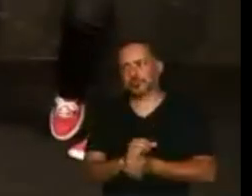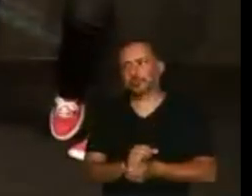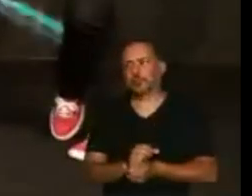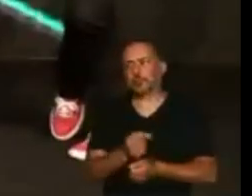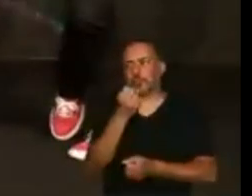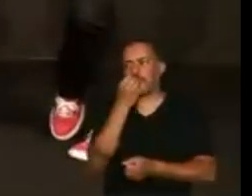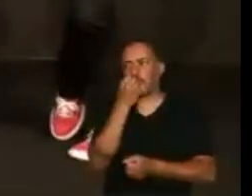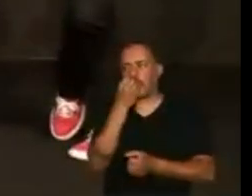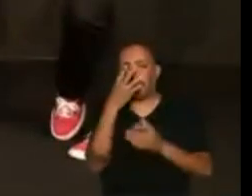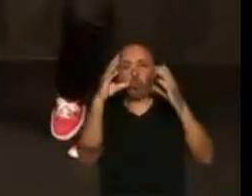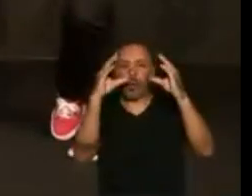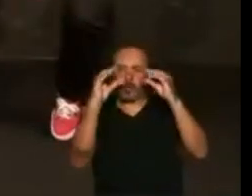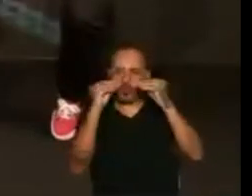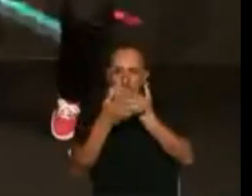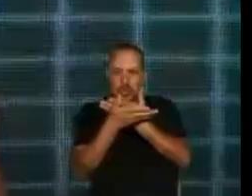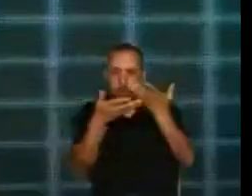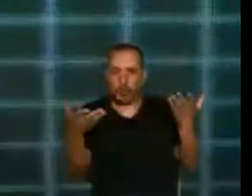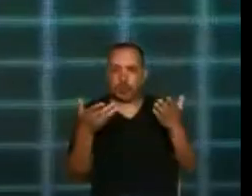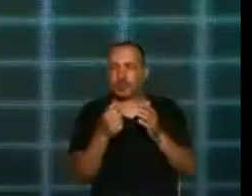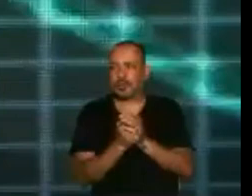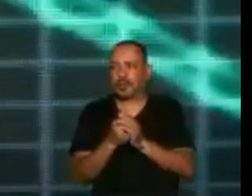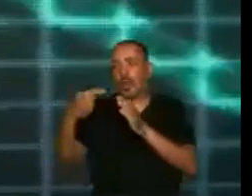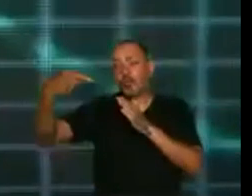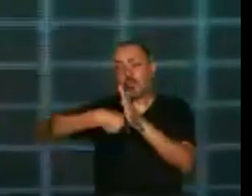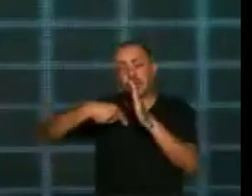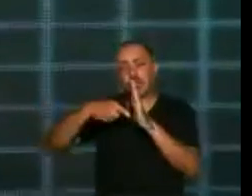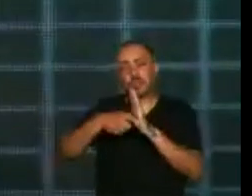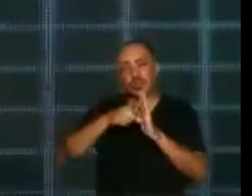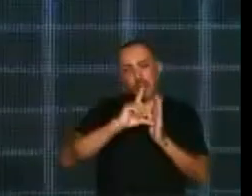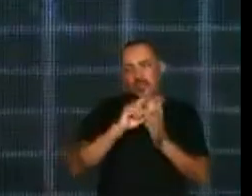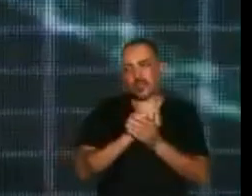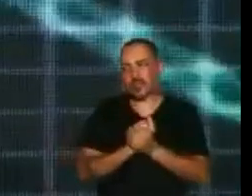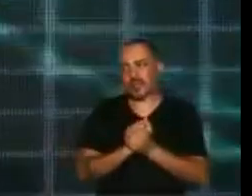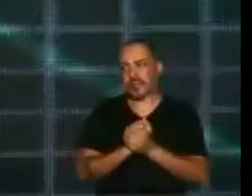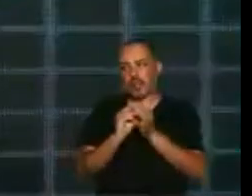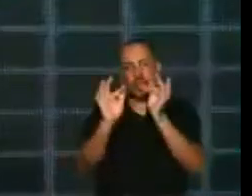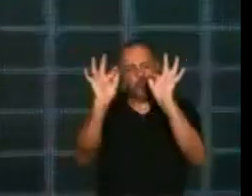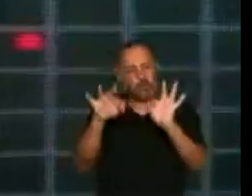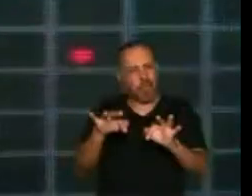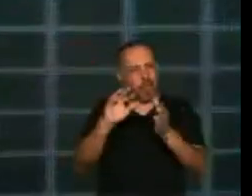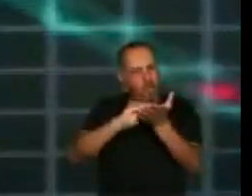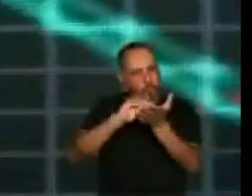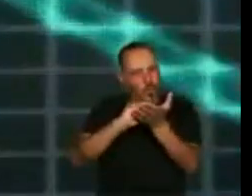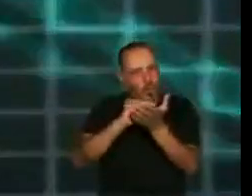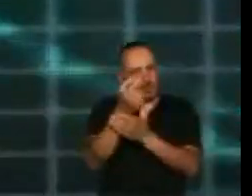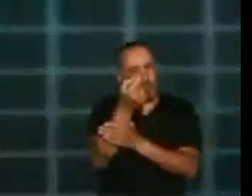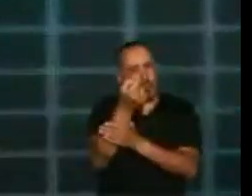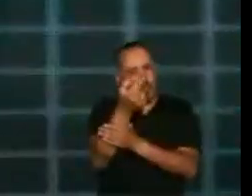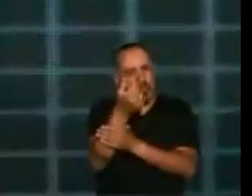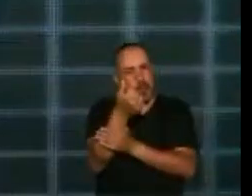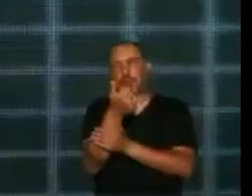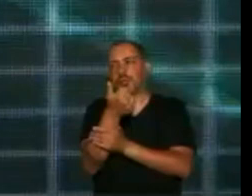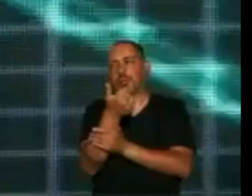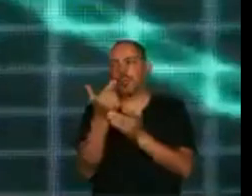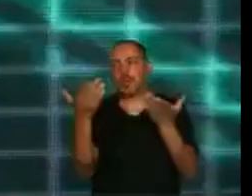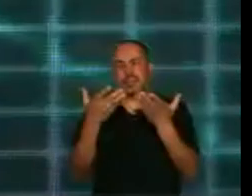né? Acho que respondendo a tua pergunta, né, Bruno, sensação de dever cumprido. Ainda não chegou ao final, faltam algumas horas ainda, um tempo para finalizar,